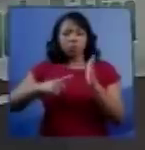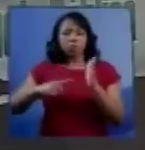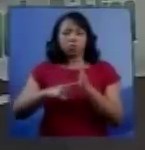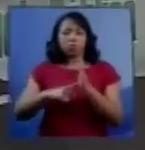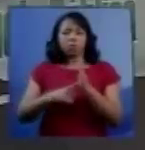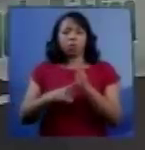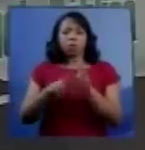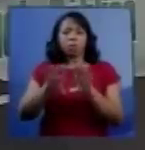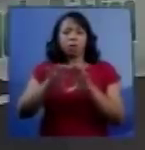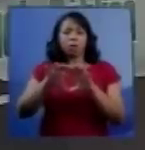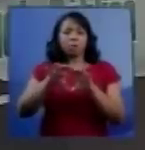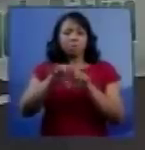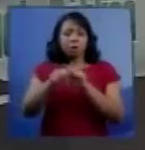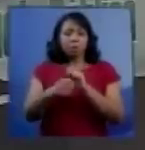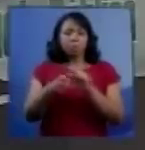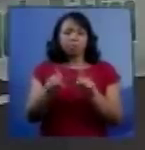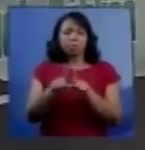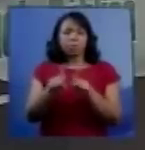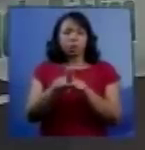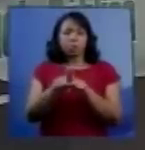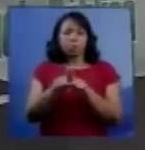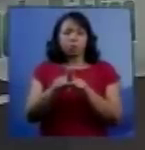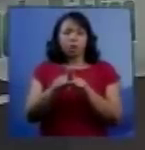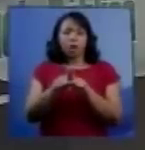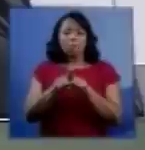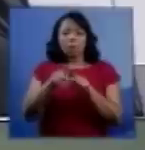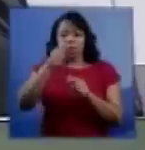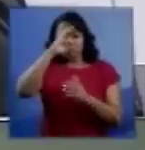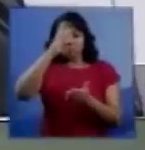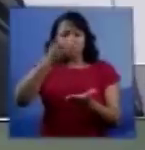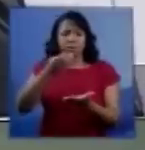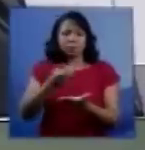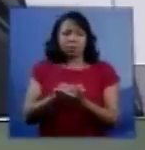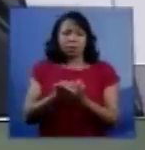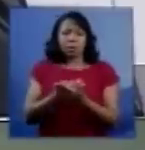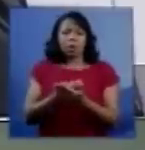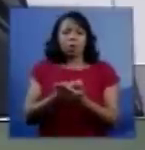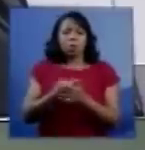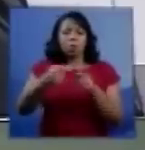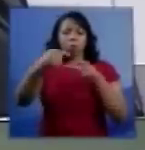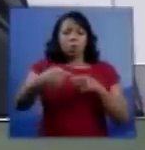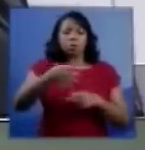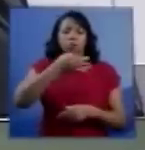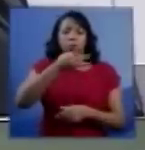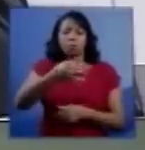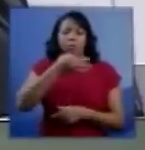formar o respectivo convencimento sobre a controvérsia